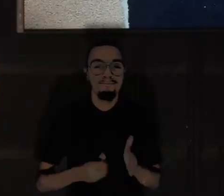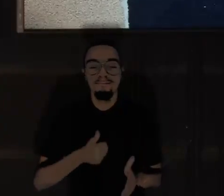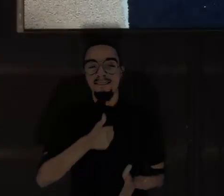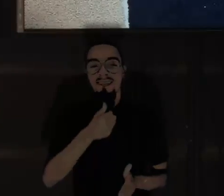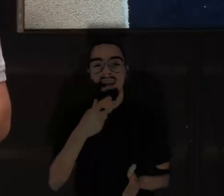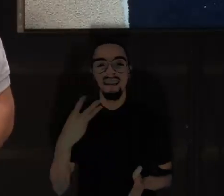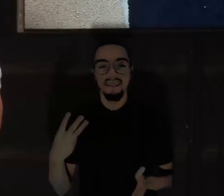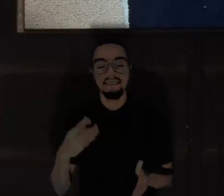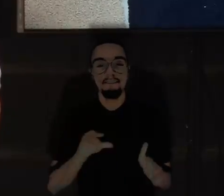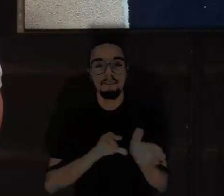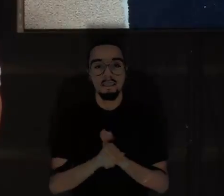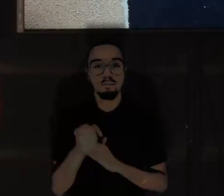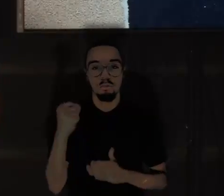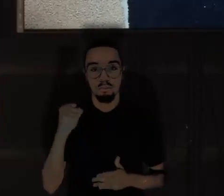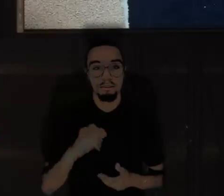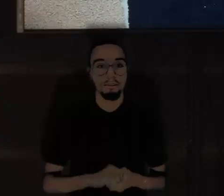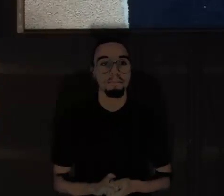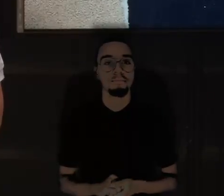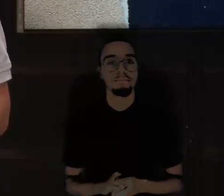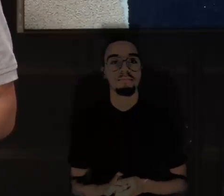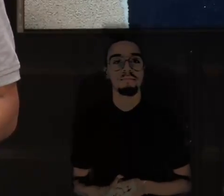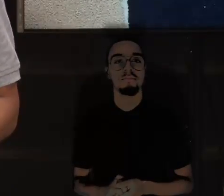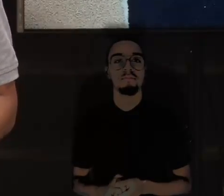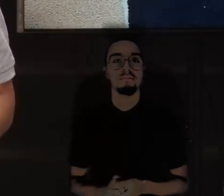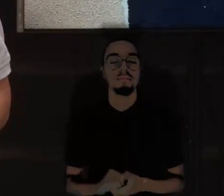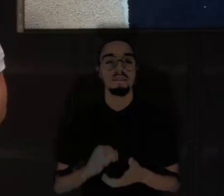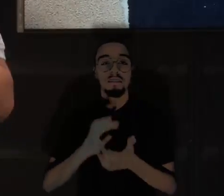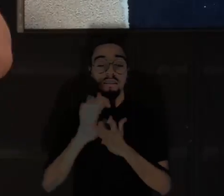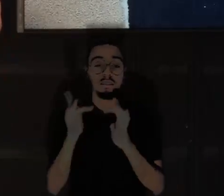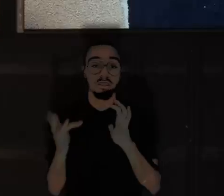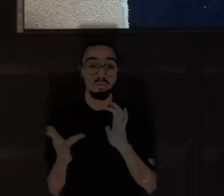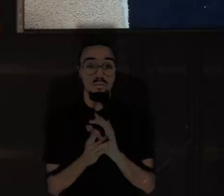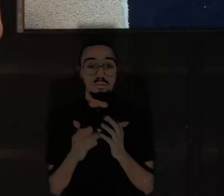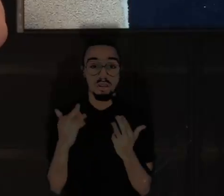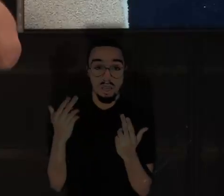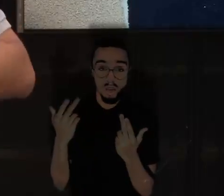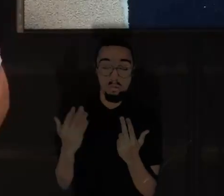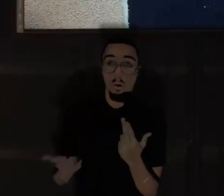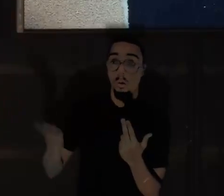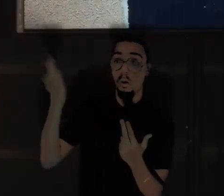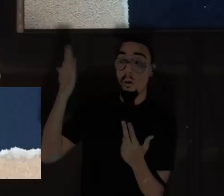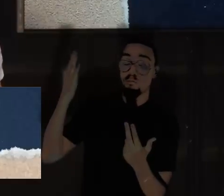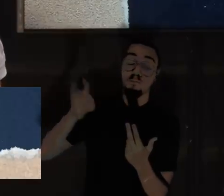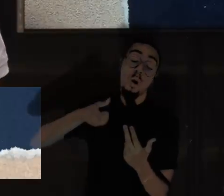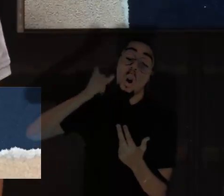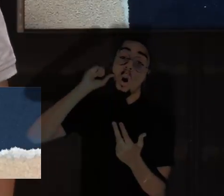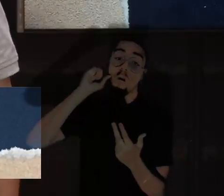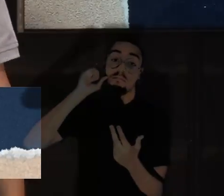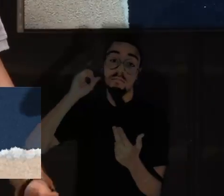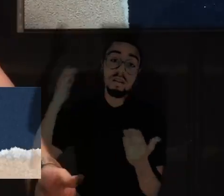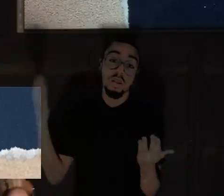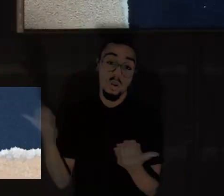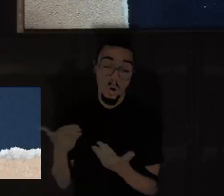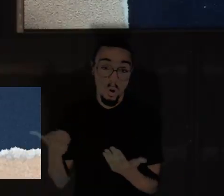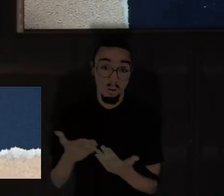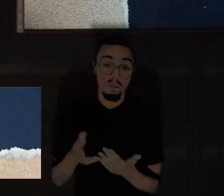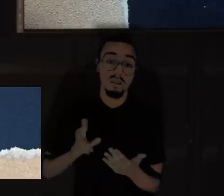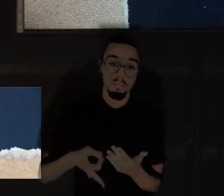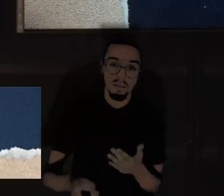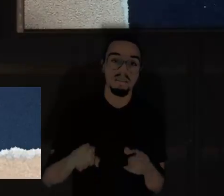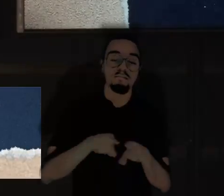que Jesus Cristo é o mesmo ontem, hoje e para sempre. Quem é